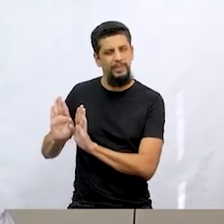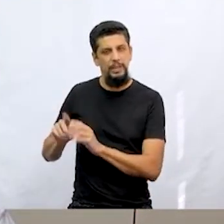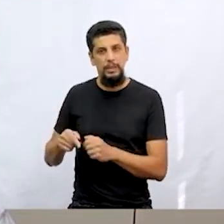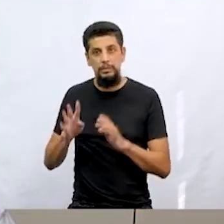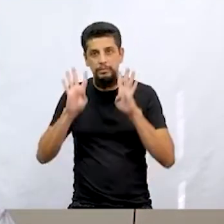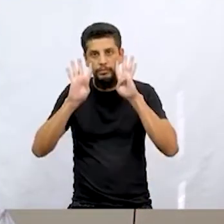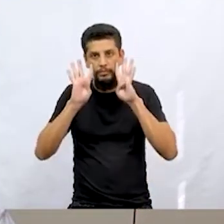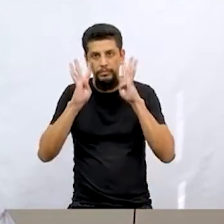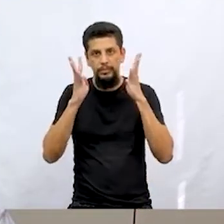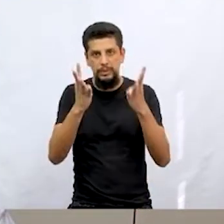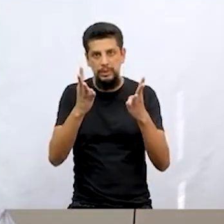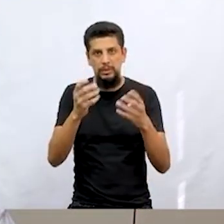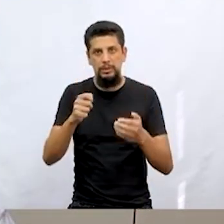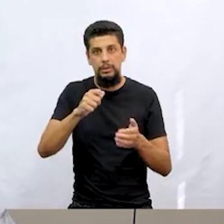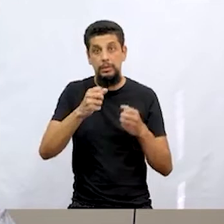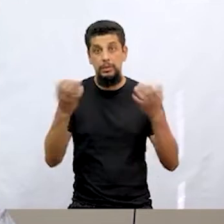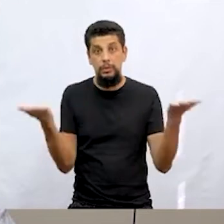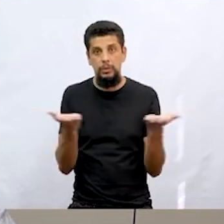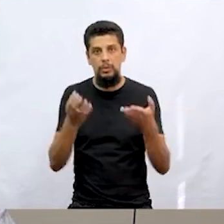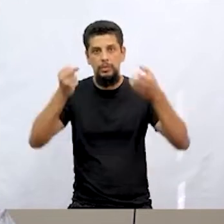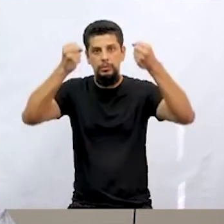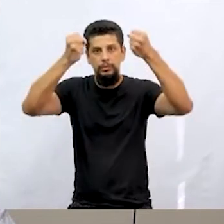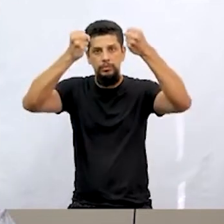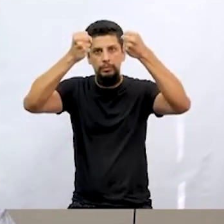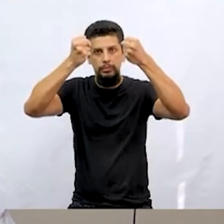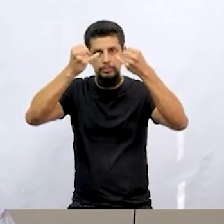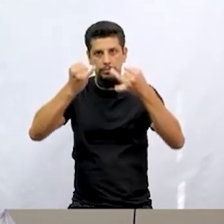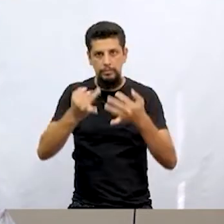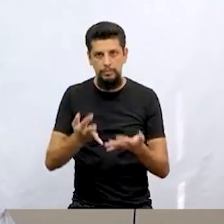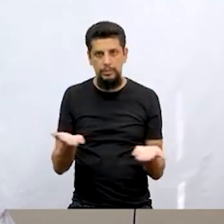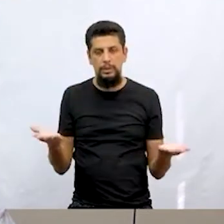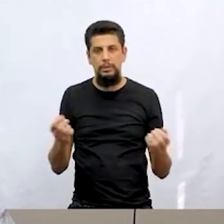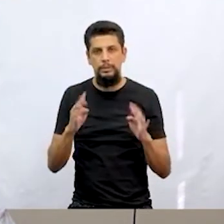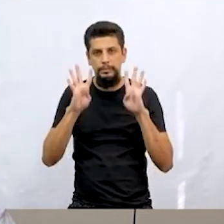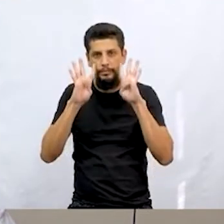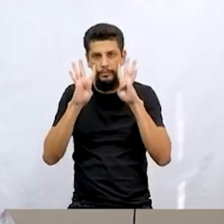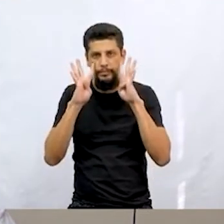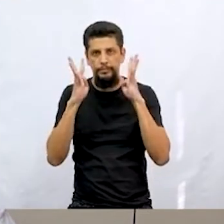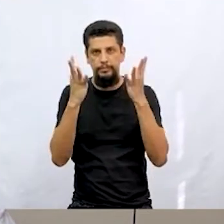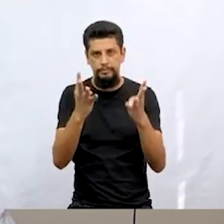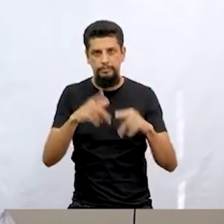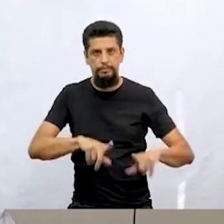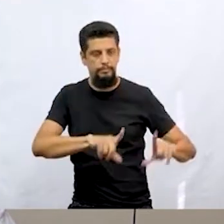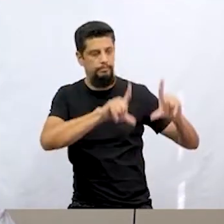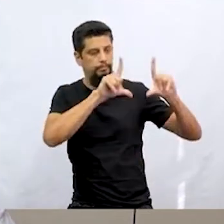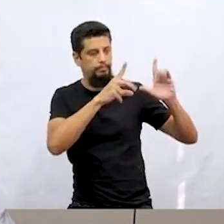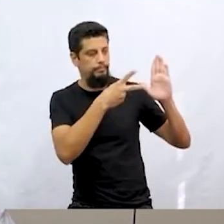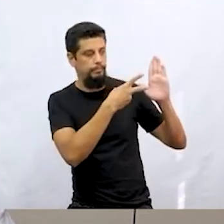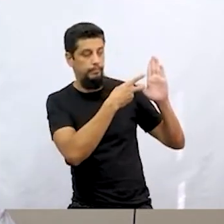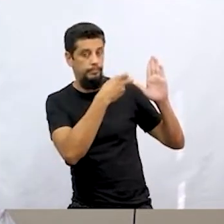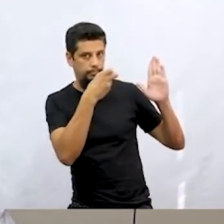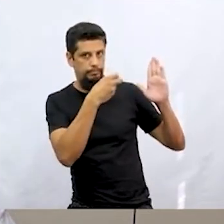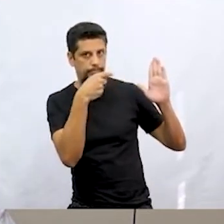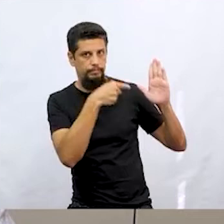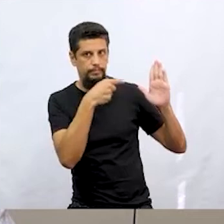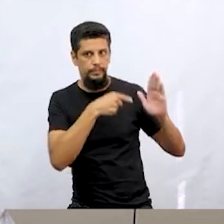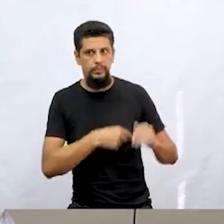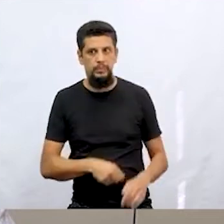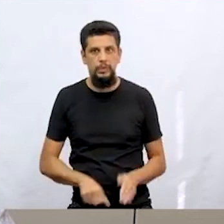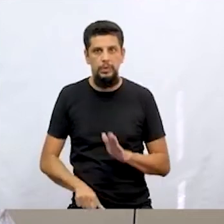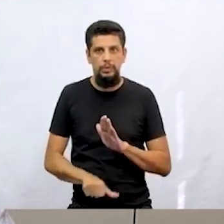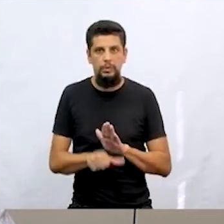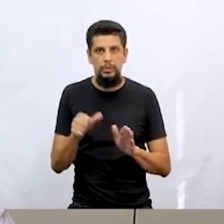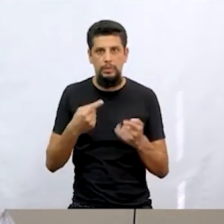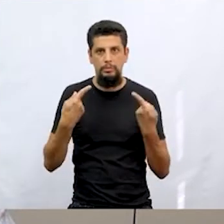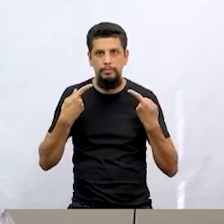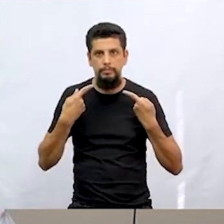lado e prestar atenção no que nós vamos explicar, ok? Prestando muita atenção lá na tela. Então, de olho na tela para o